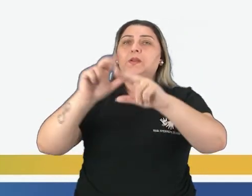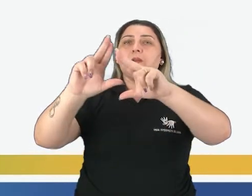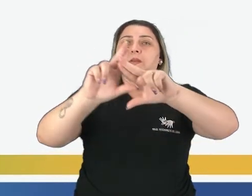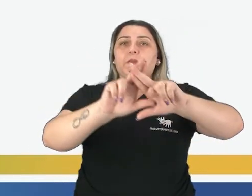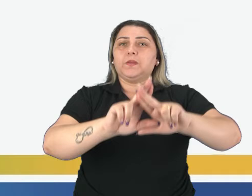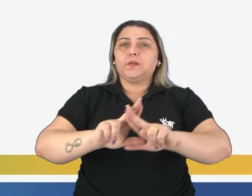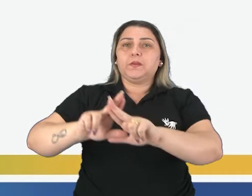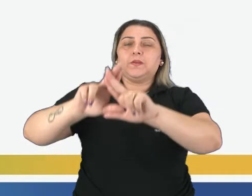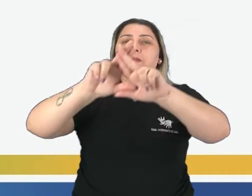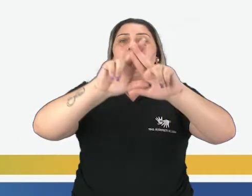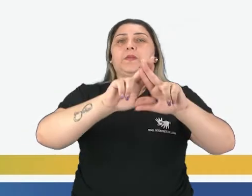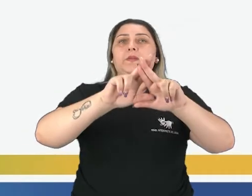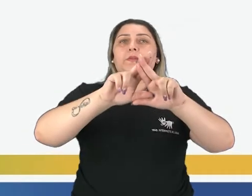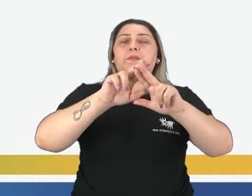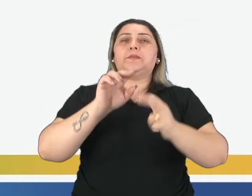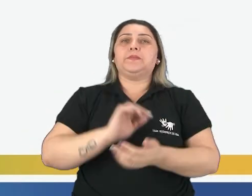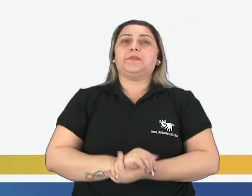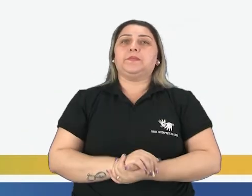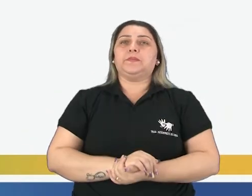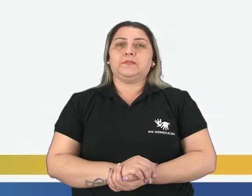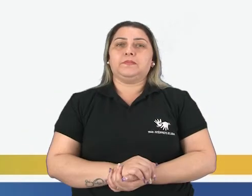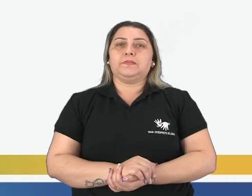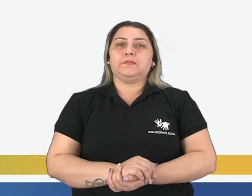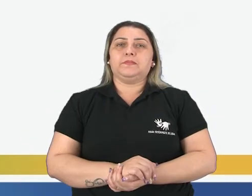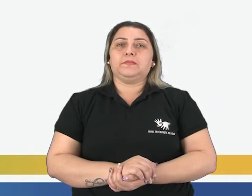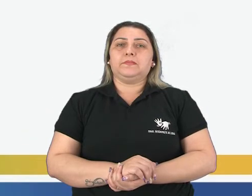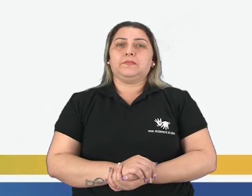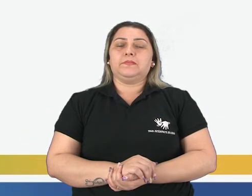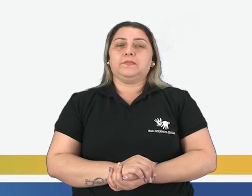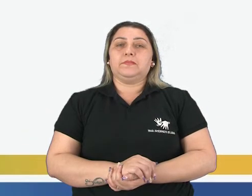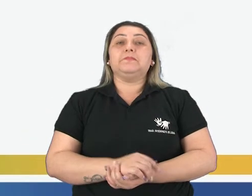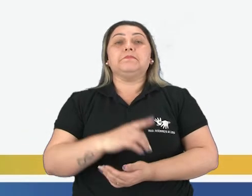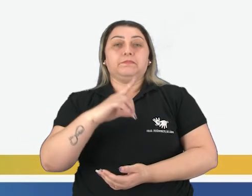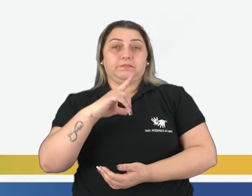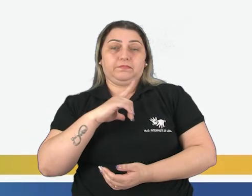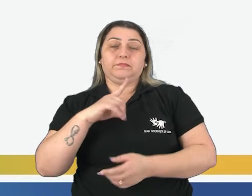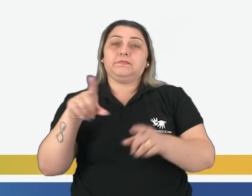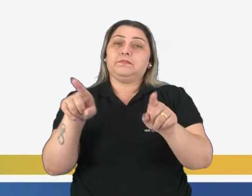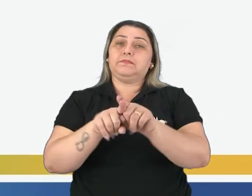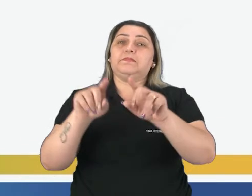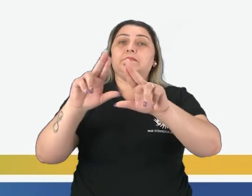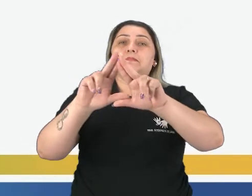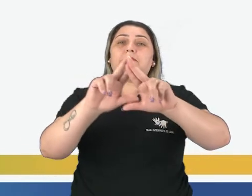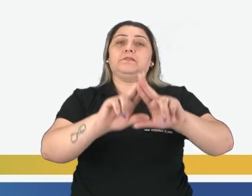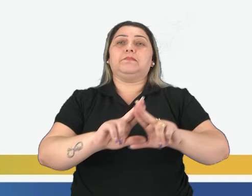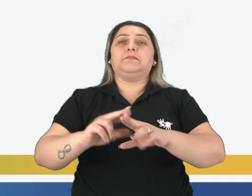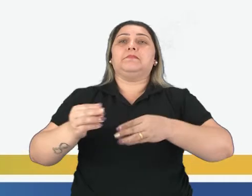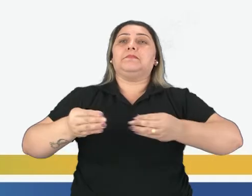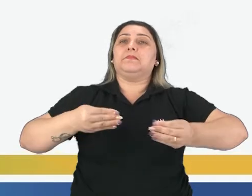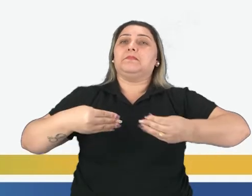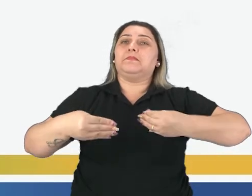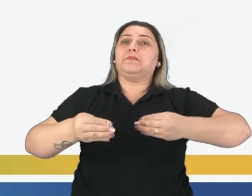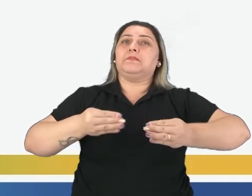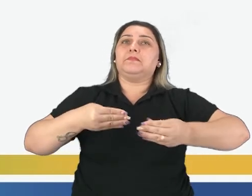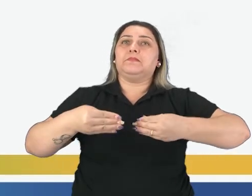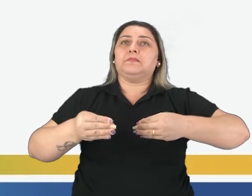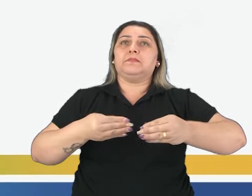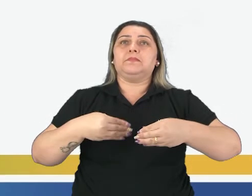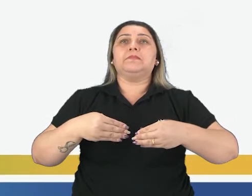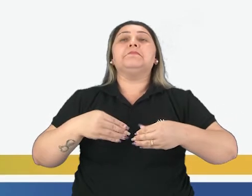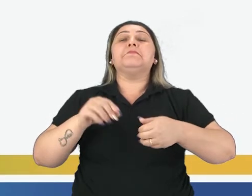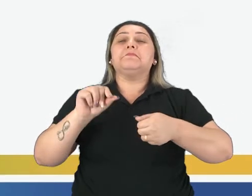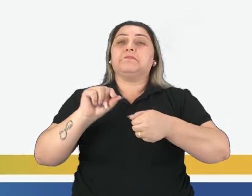caso aí ele vai passar por um processo de reciclagem. Nós temos também a reciclagem de plástico. Nesse processo